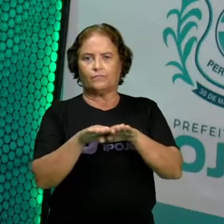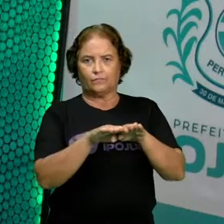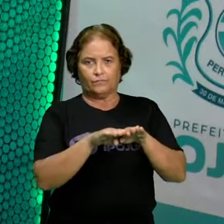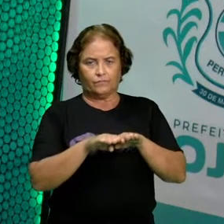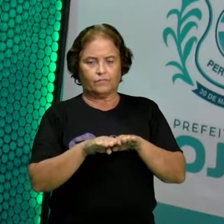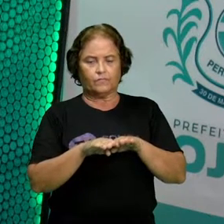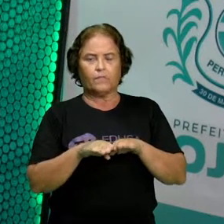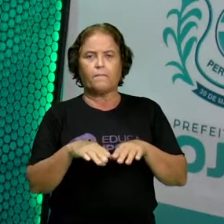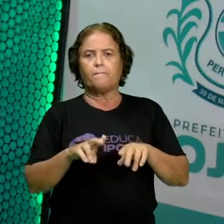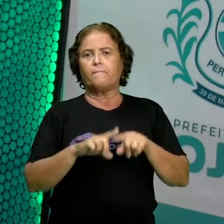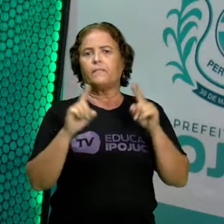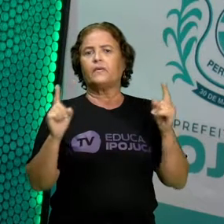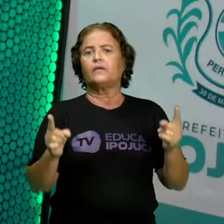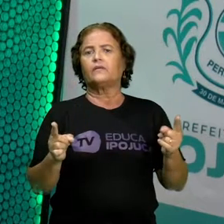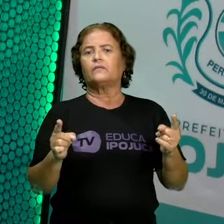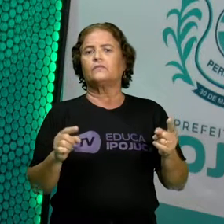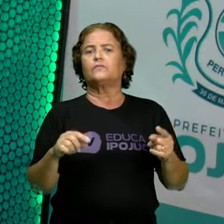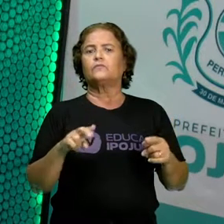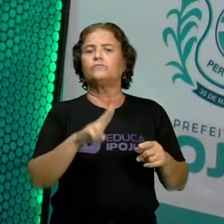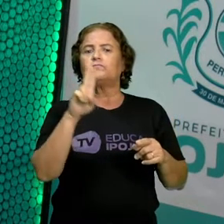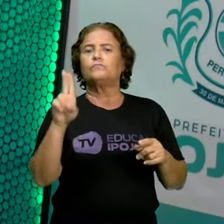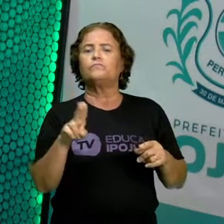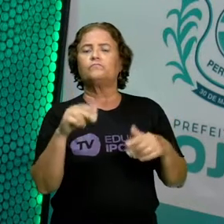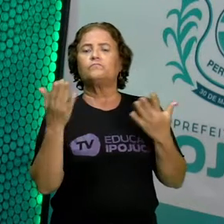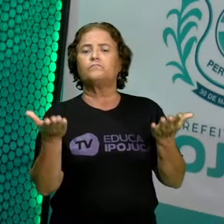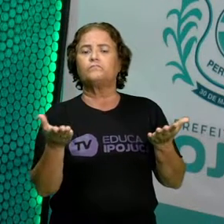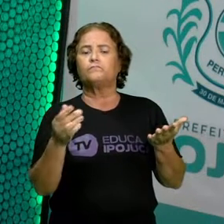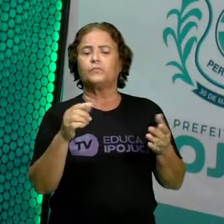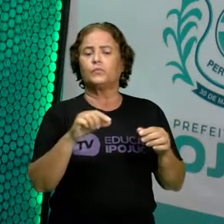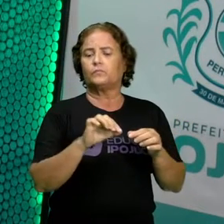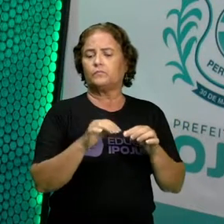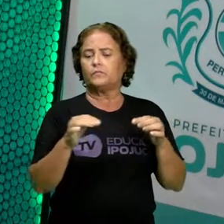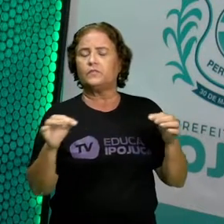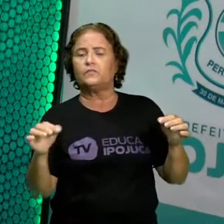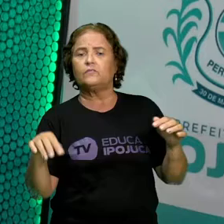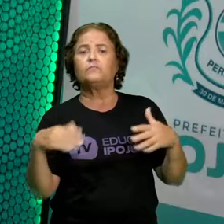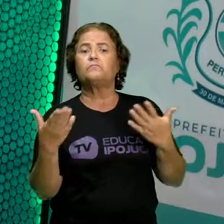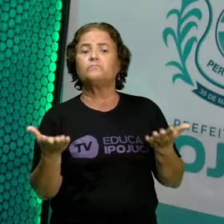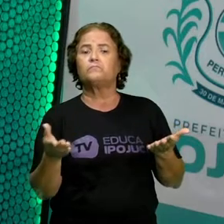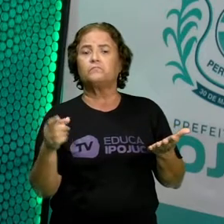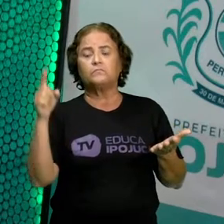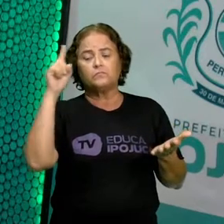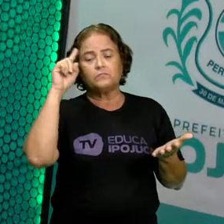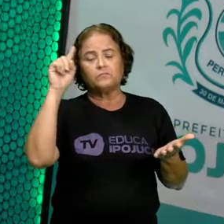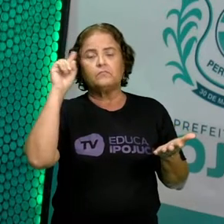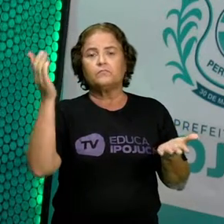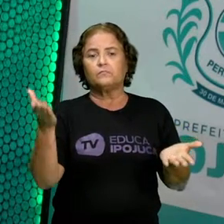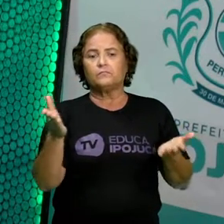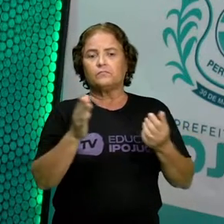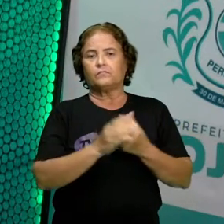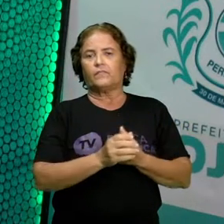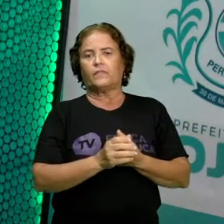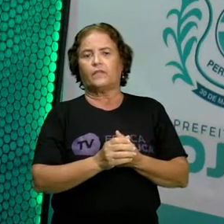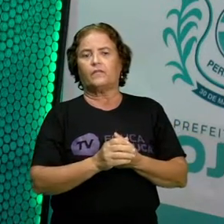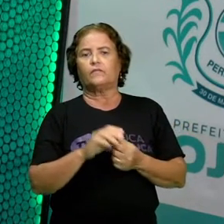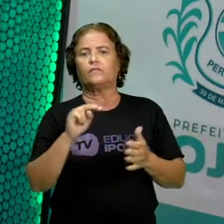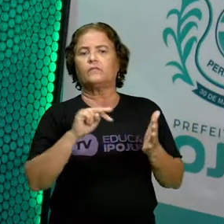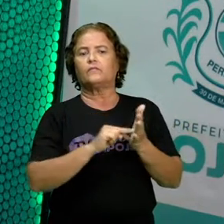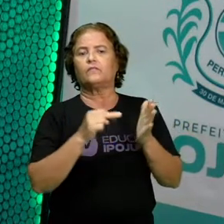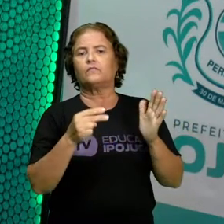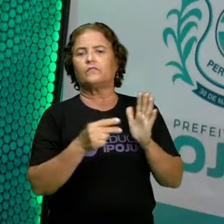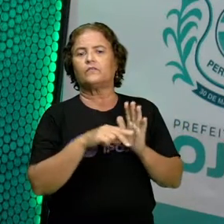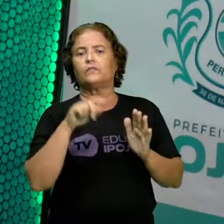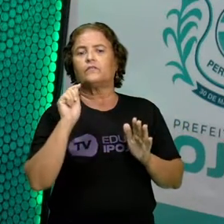dia a dia? E o que é, tia Gil, medida padronizada e não padronizada?